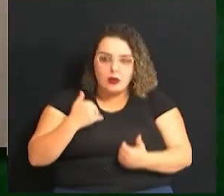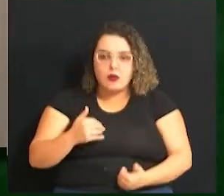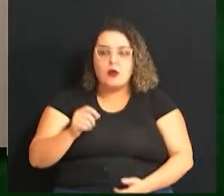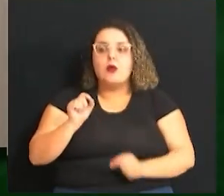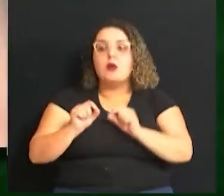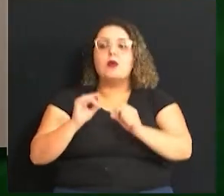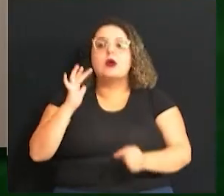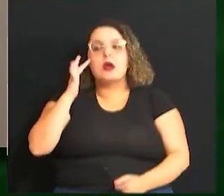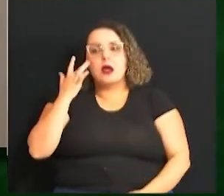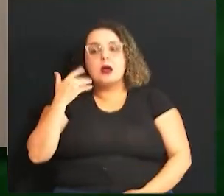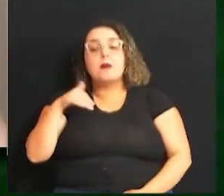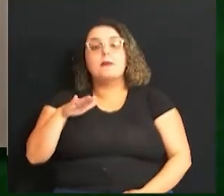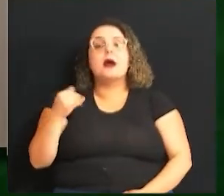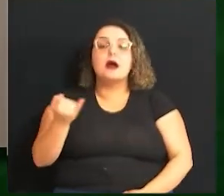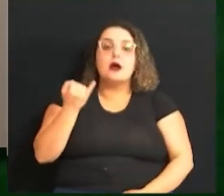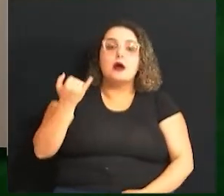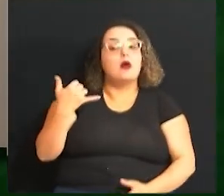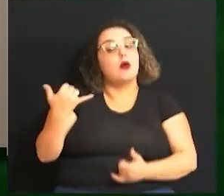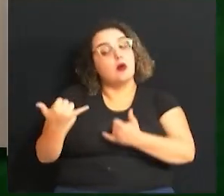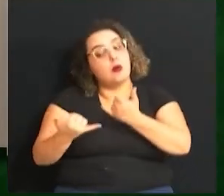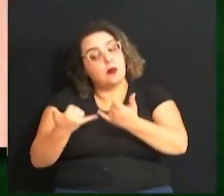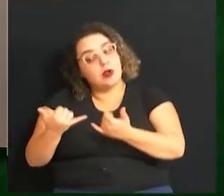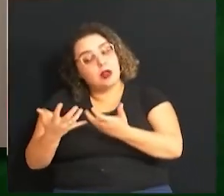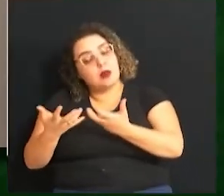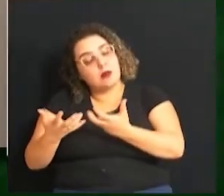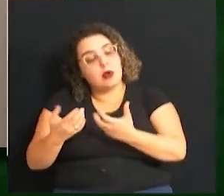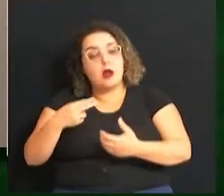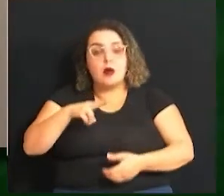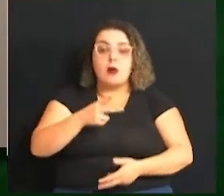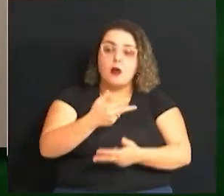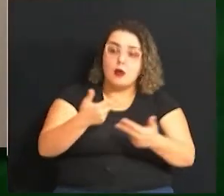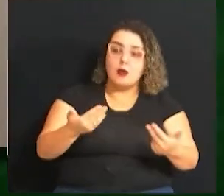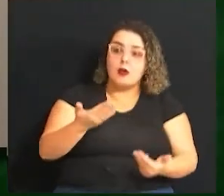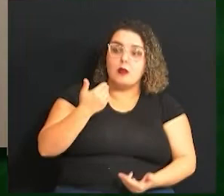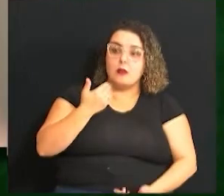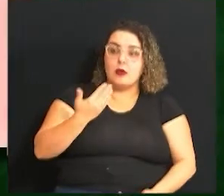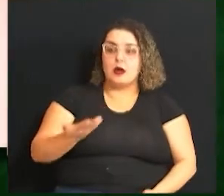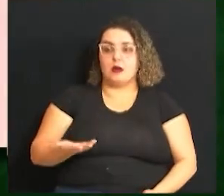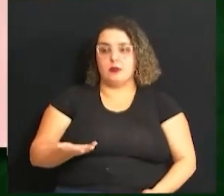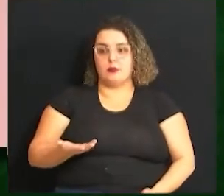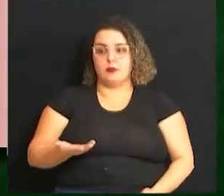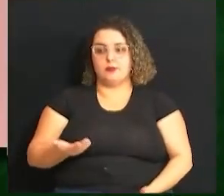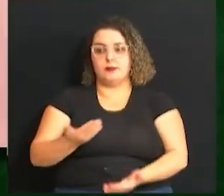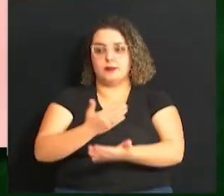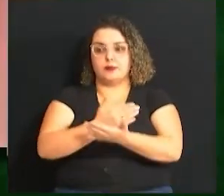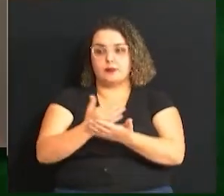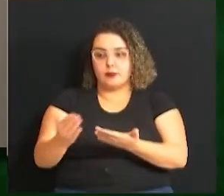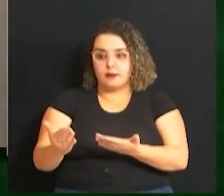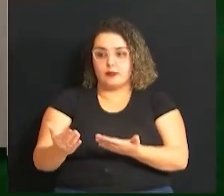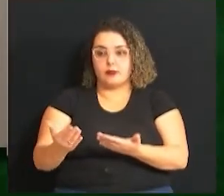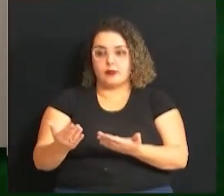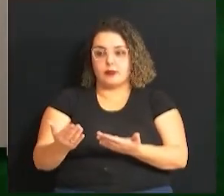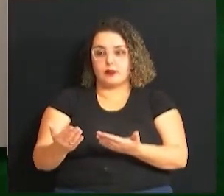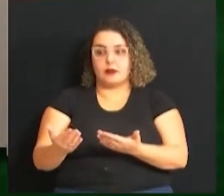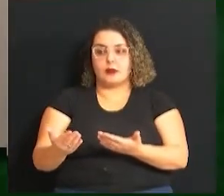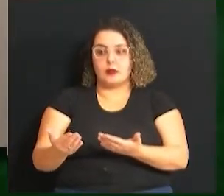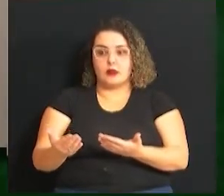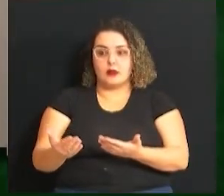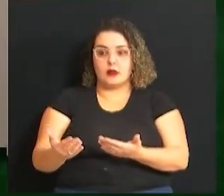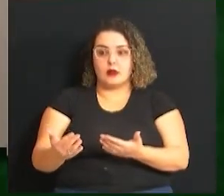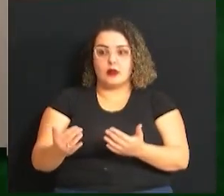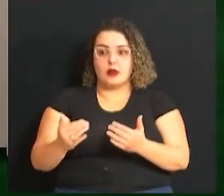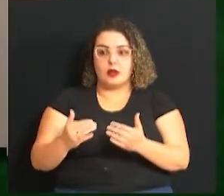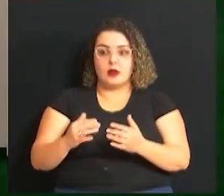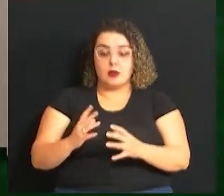para comer, o que você acha? O que é mais importante? O brinquedo que você quer ou coisas para comer? E aí você começa